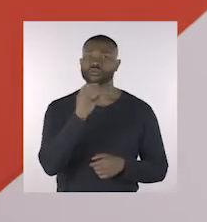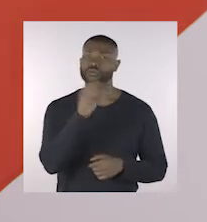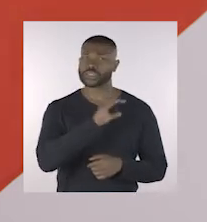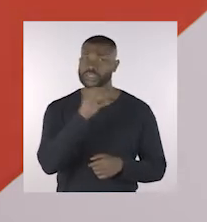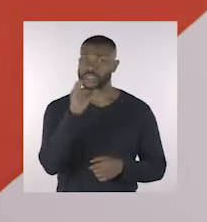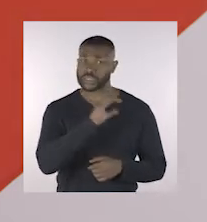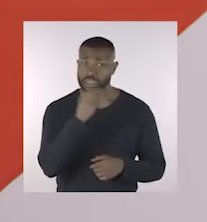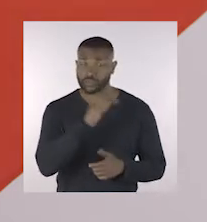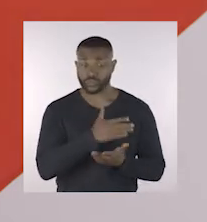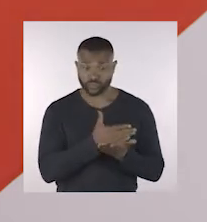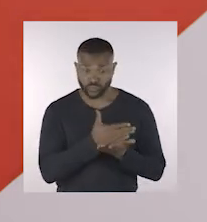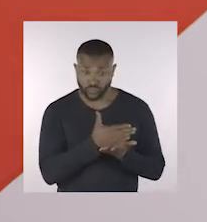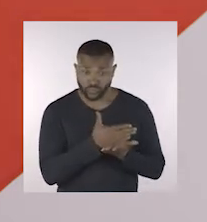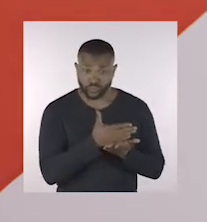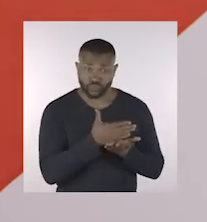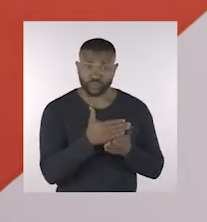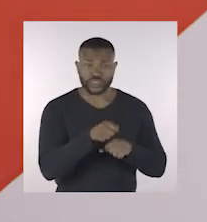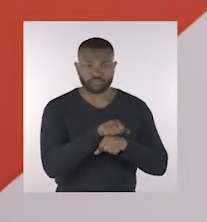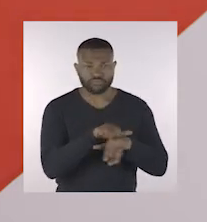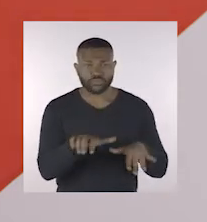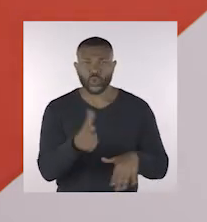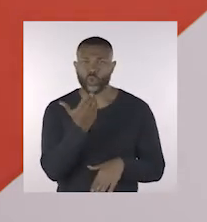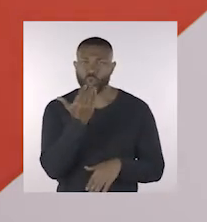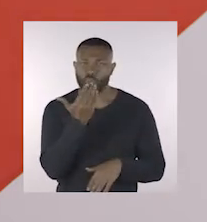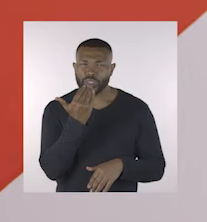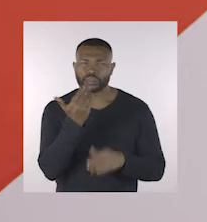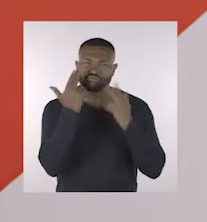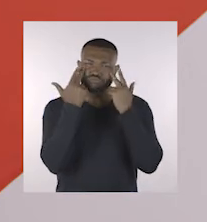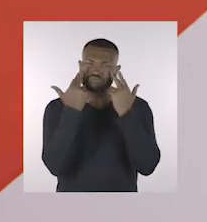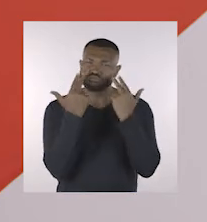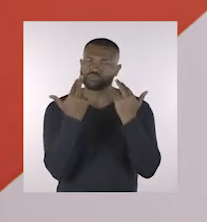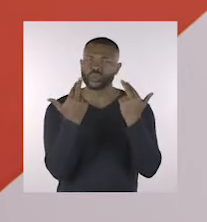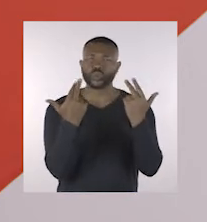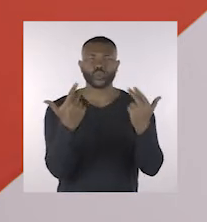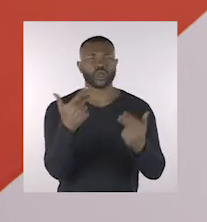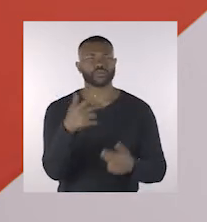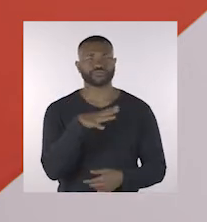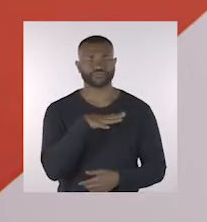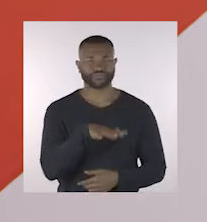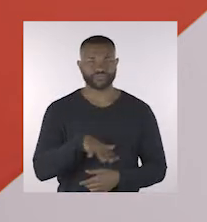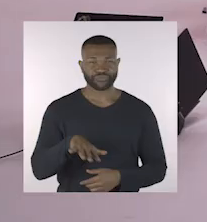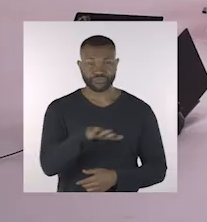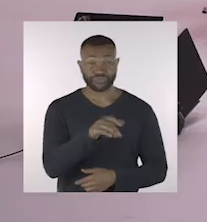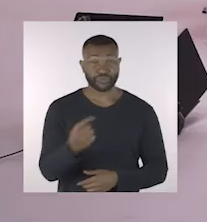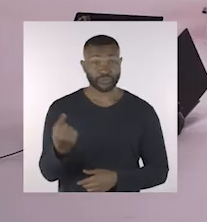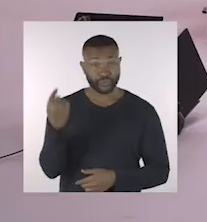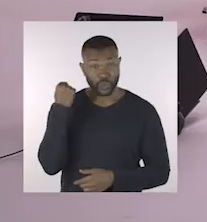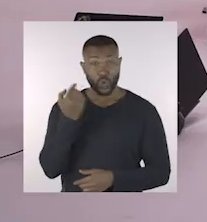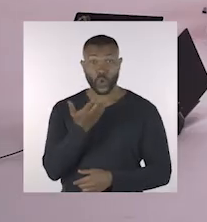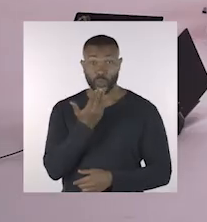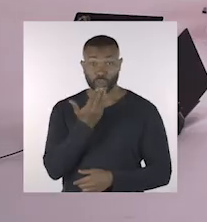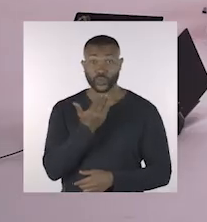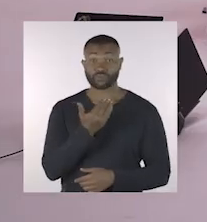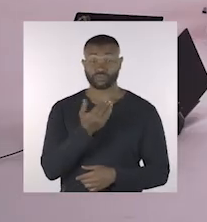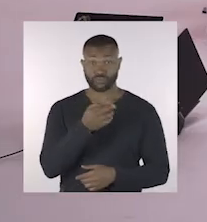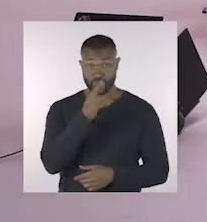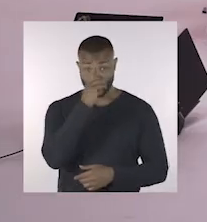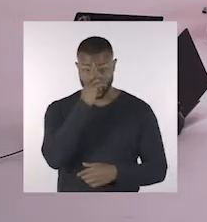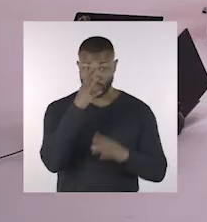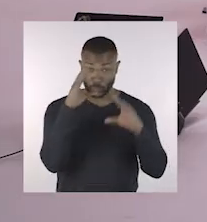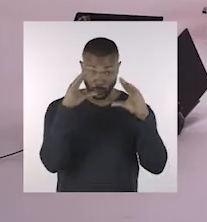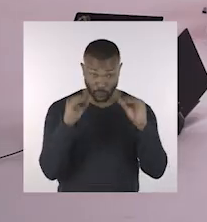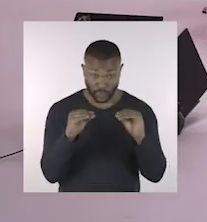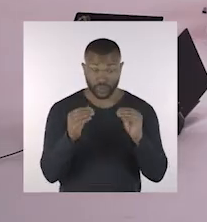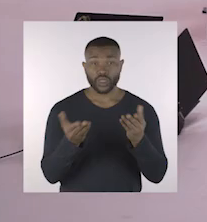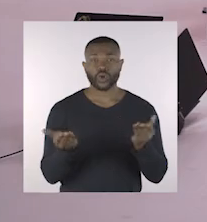e acelerar a implantação a alimentação orgânica na cidade de São Paulo implantamos na época o almoço e